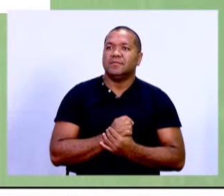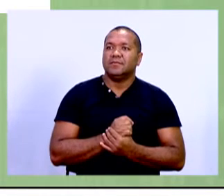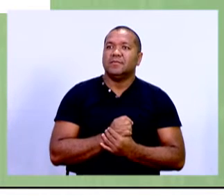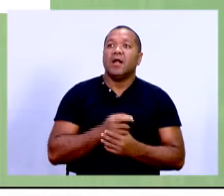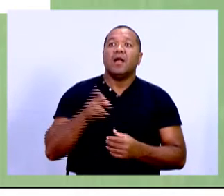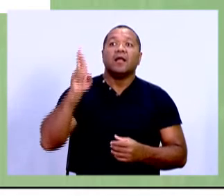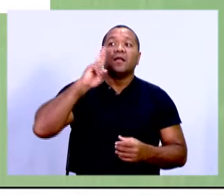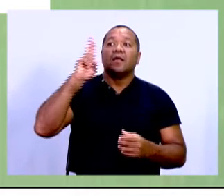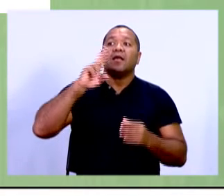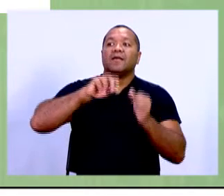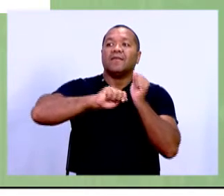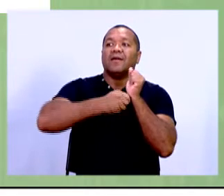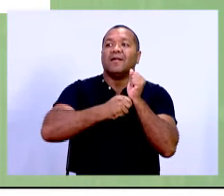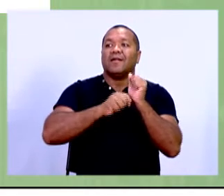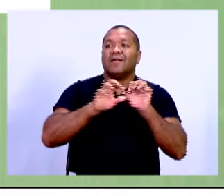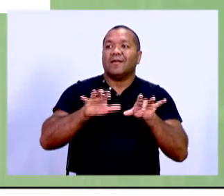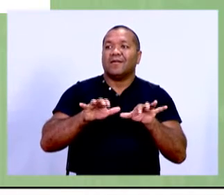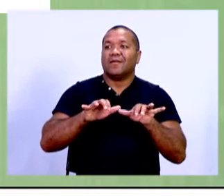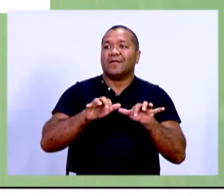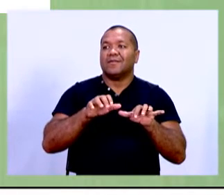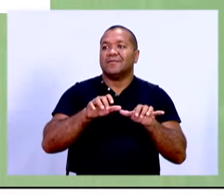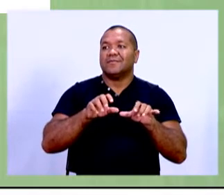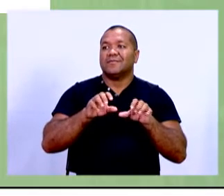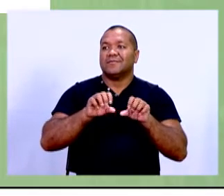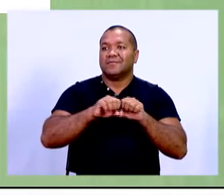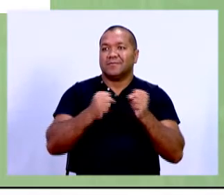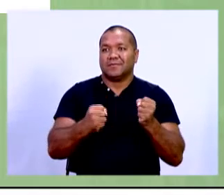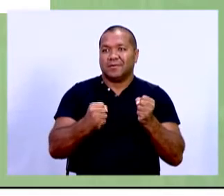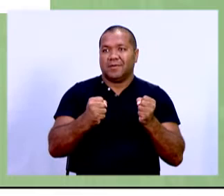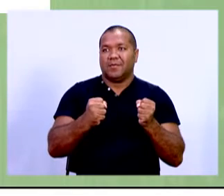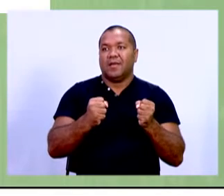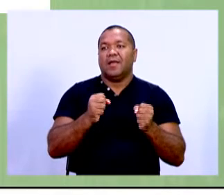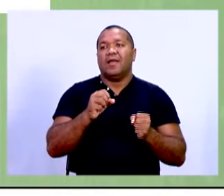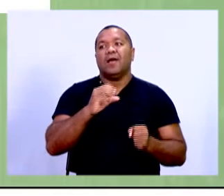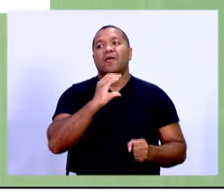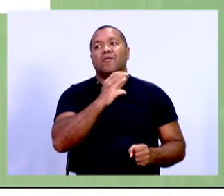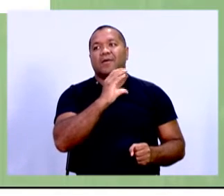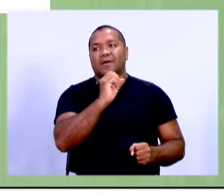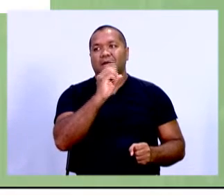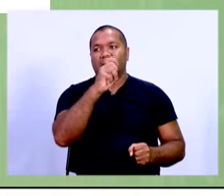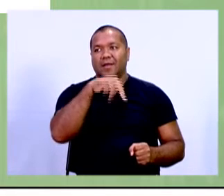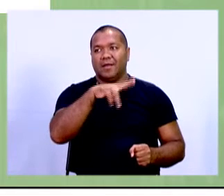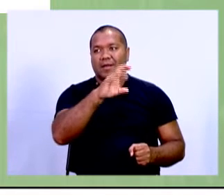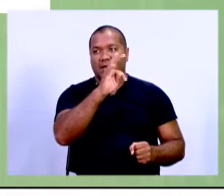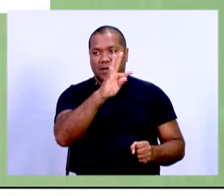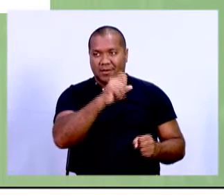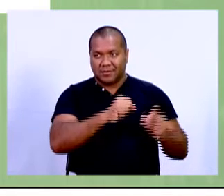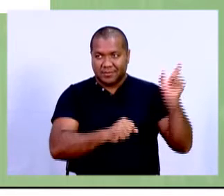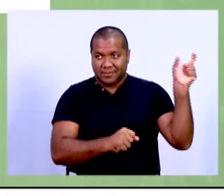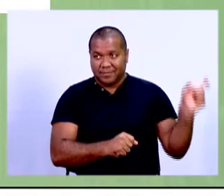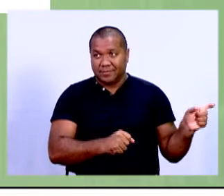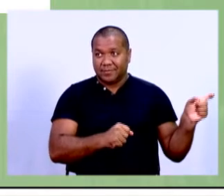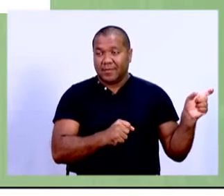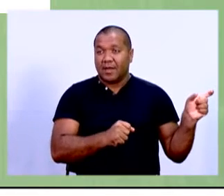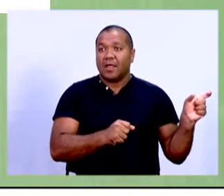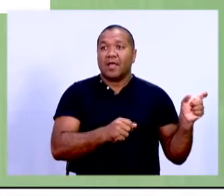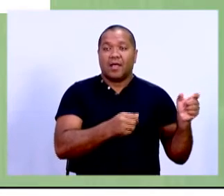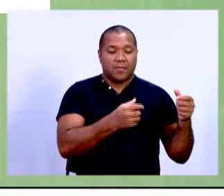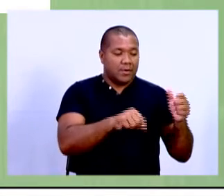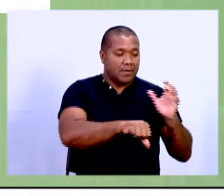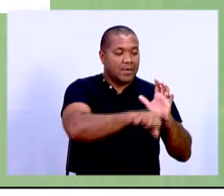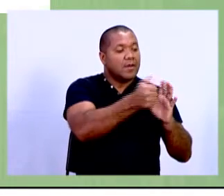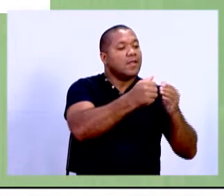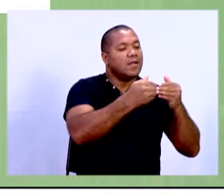Quem vai logar aqui no sistema, nesse caso, é o cliente. Ele abriu o chamado, nosso